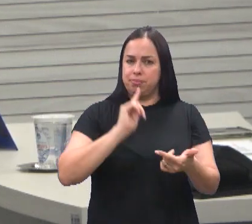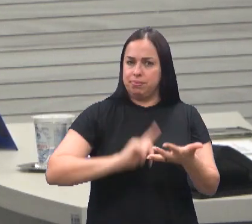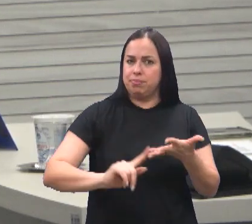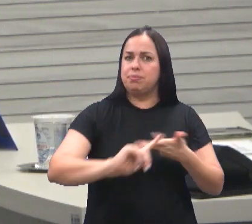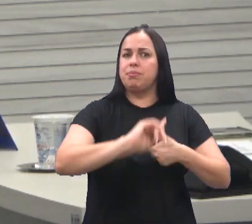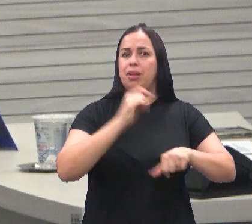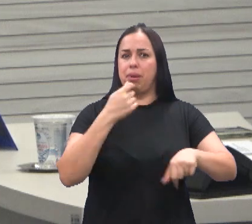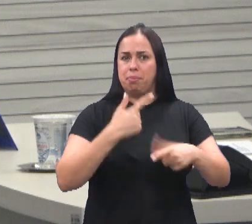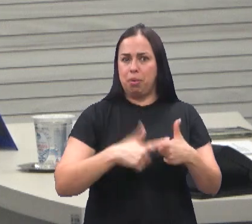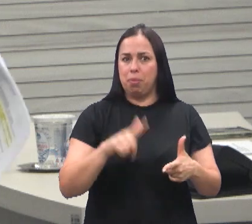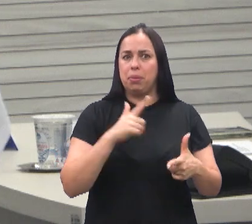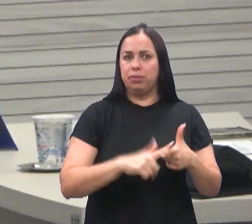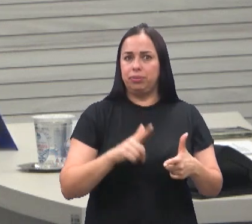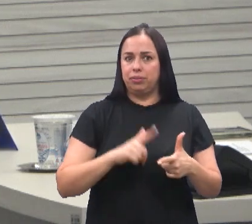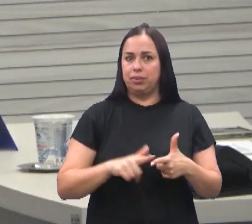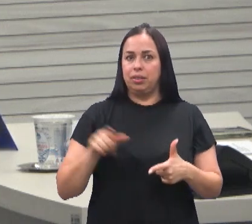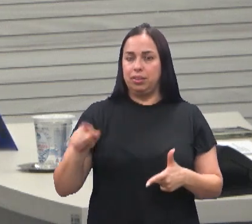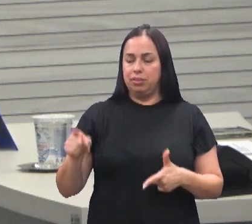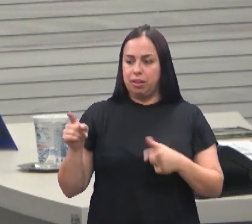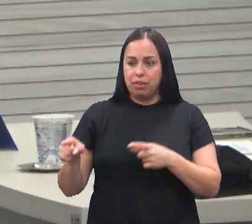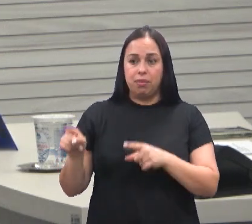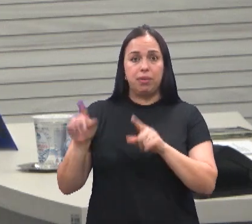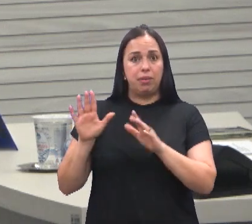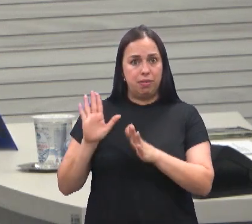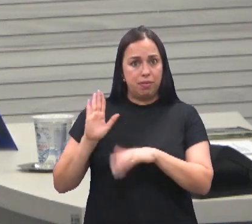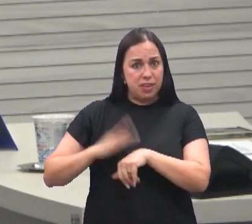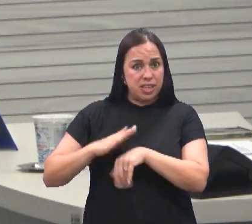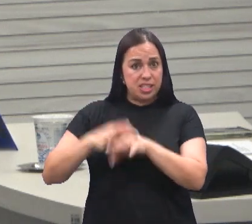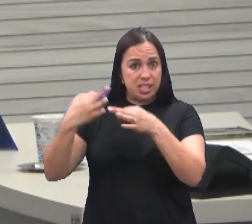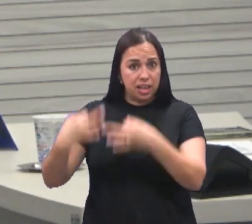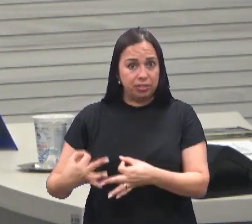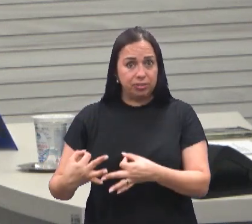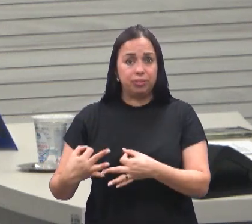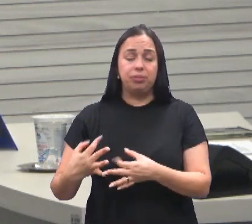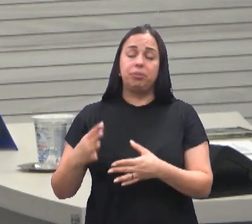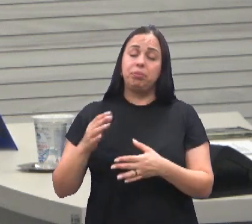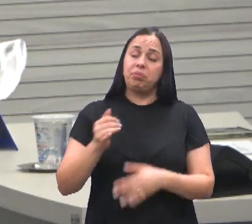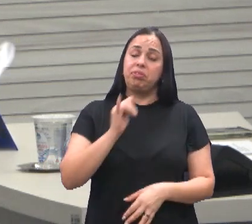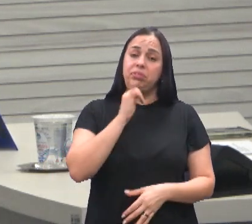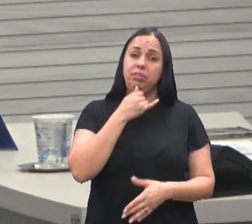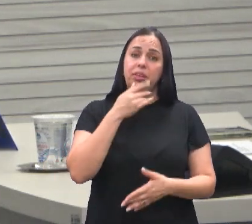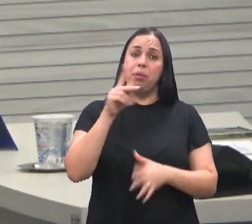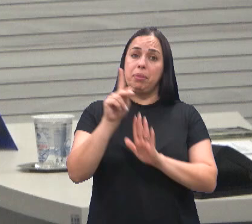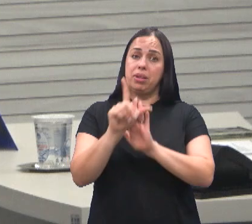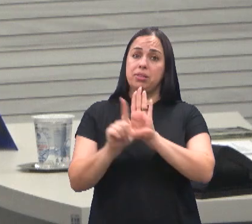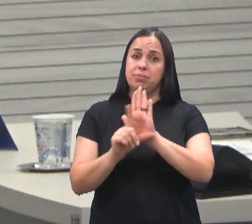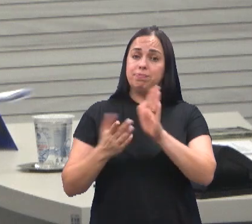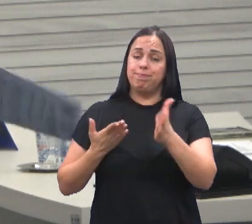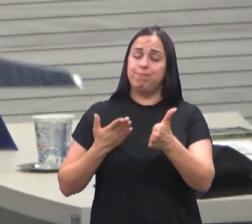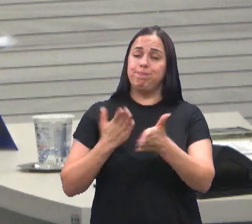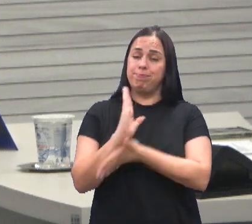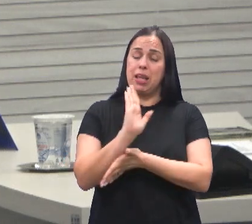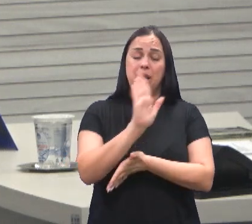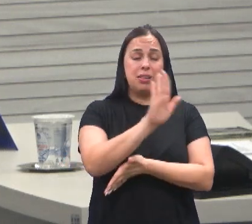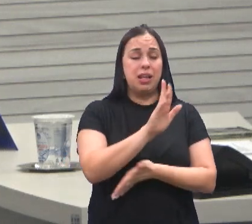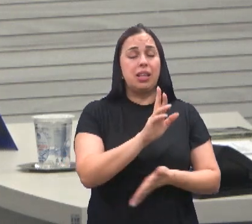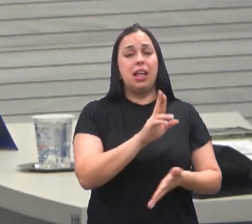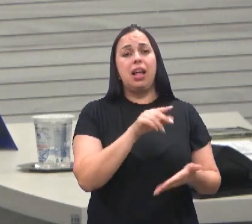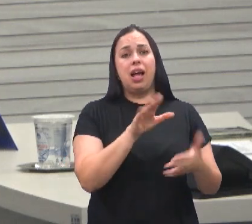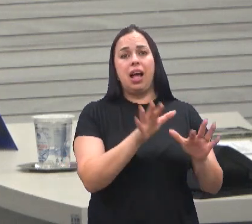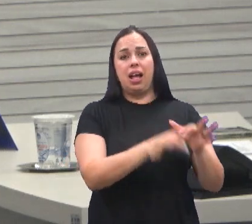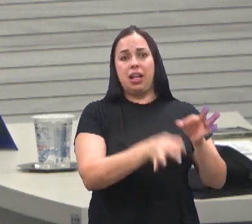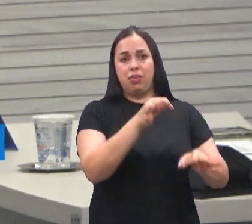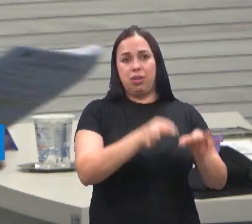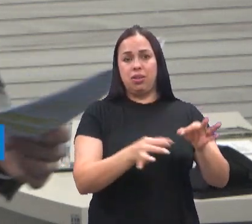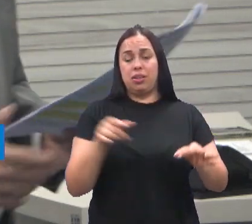se a administração pública faz de uma maneira correta. Pena que passou esse projeto que tem muitos apontamentos contrários e a gente sabe que a qualidade vai